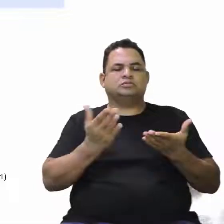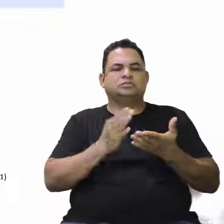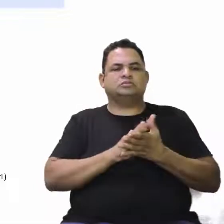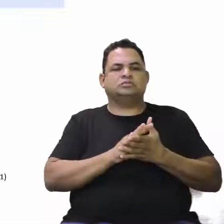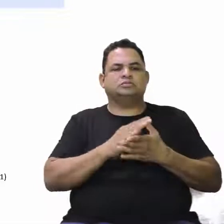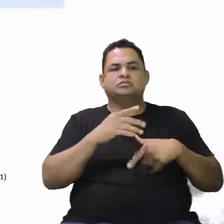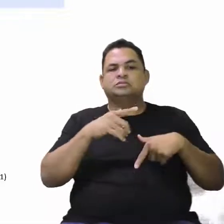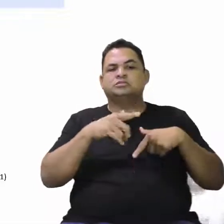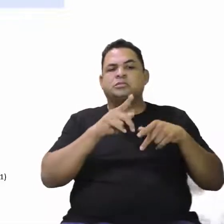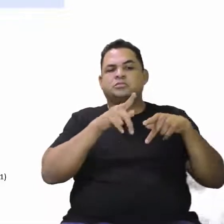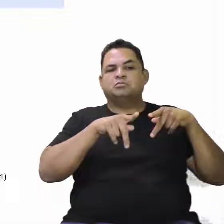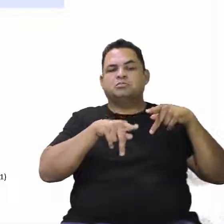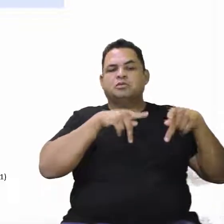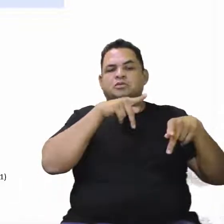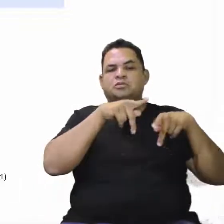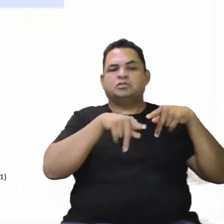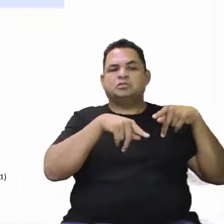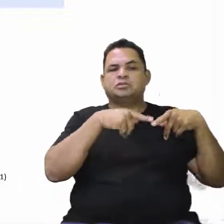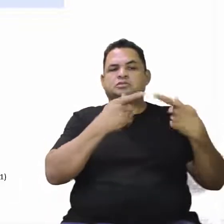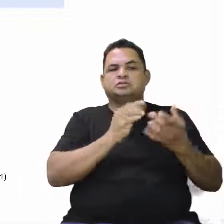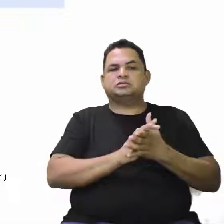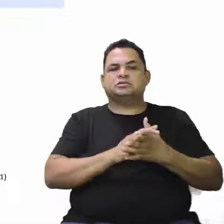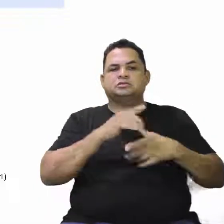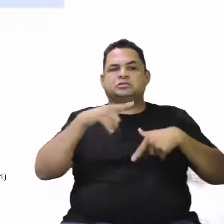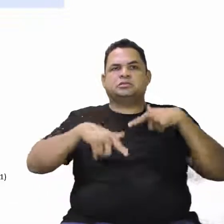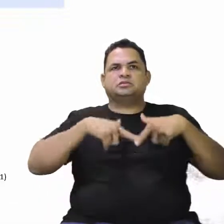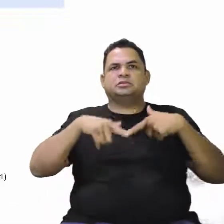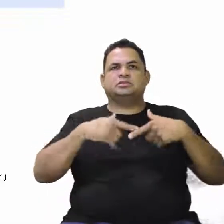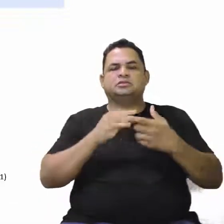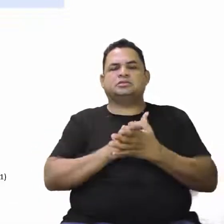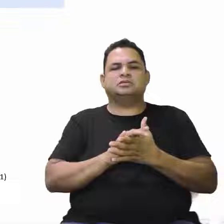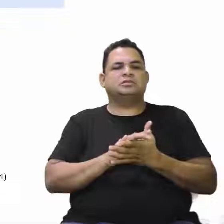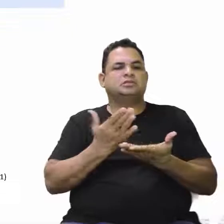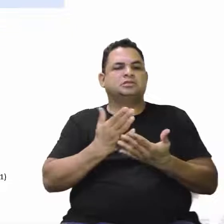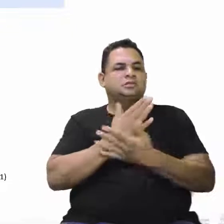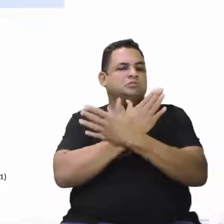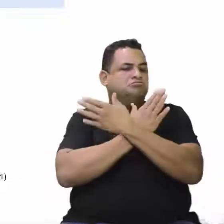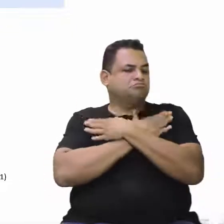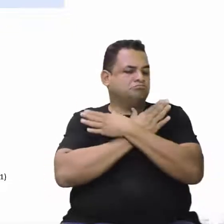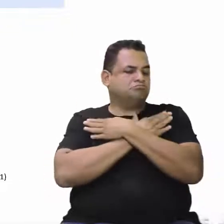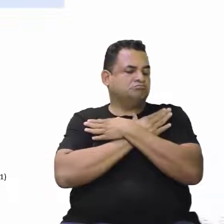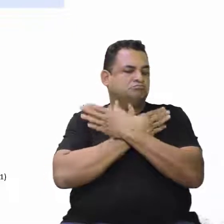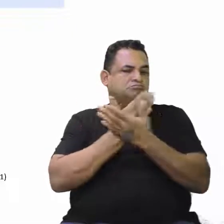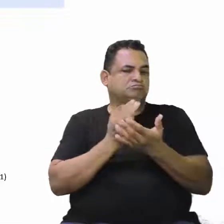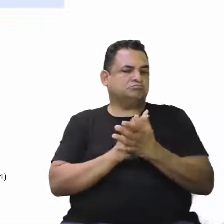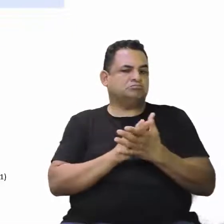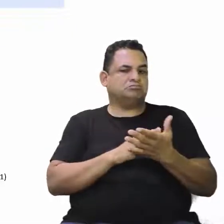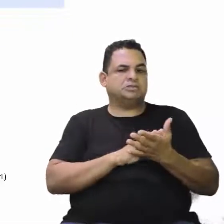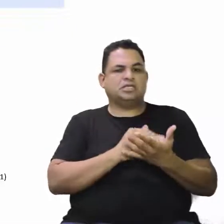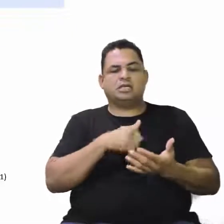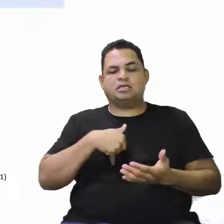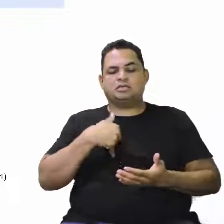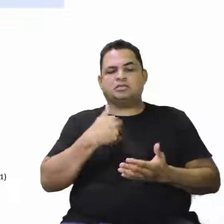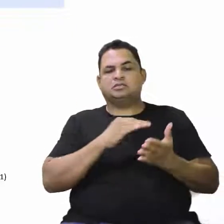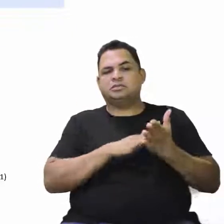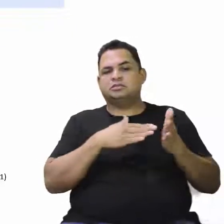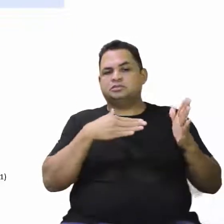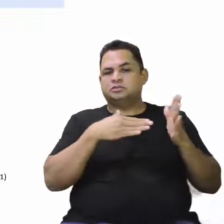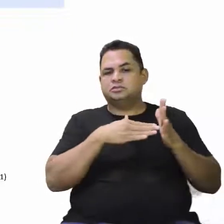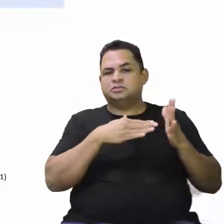população ocupada e os desempregados, que estão nessa faixa etária de 15 a 59